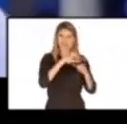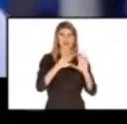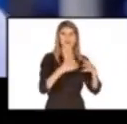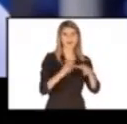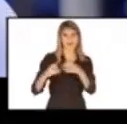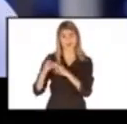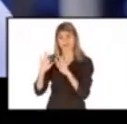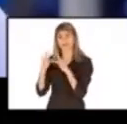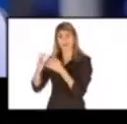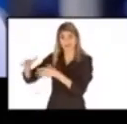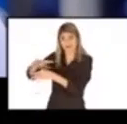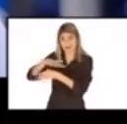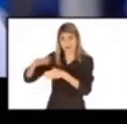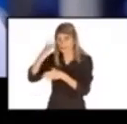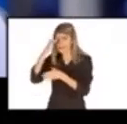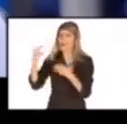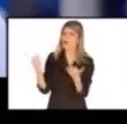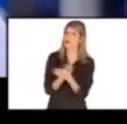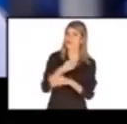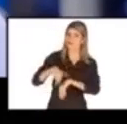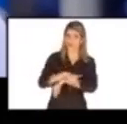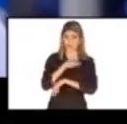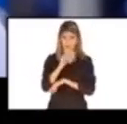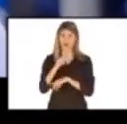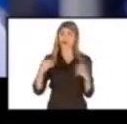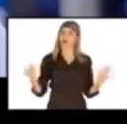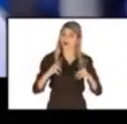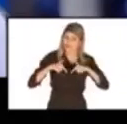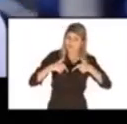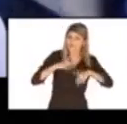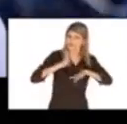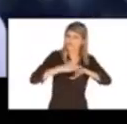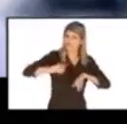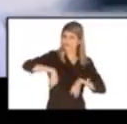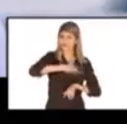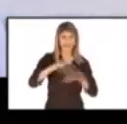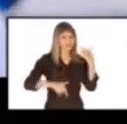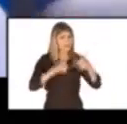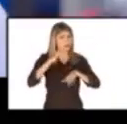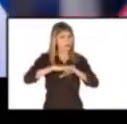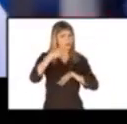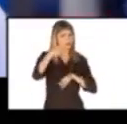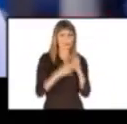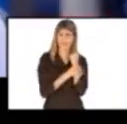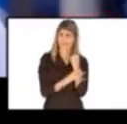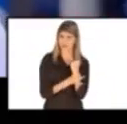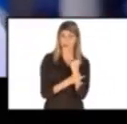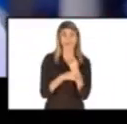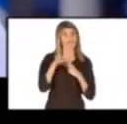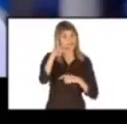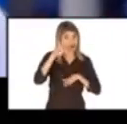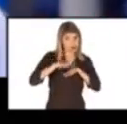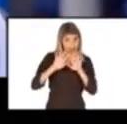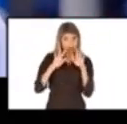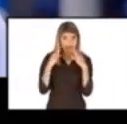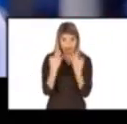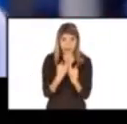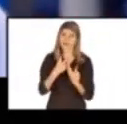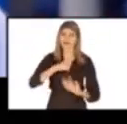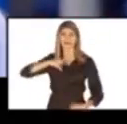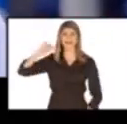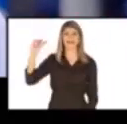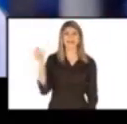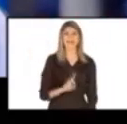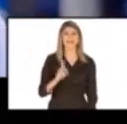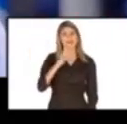nas comunidades e acolher a população em situação de rua. Vamos fazer a nossa parte, trabalhar pela sua segurança, porque você